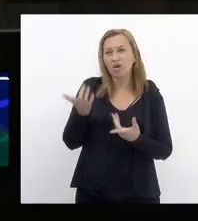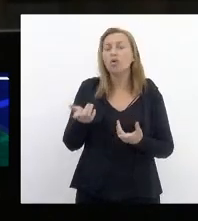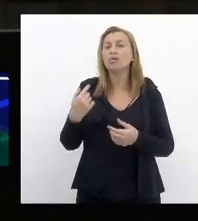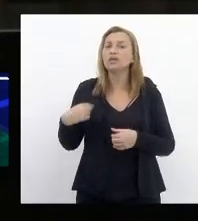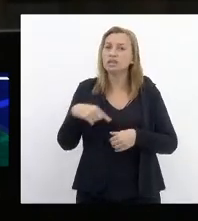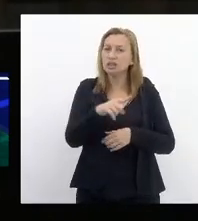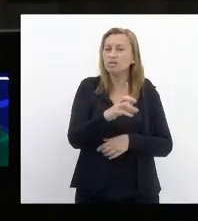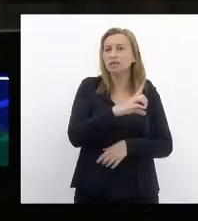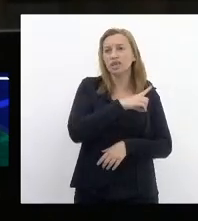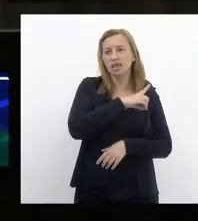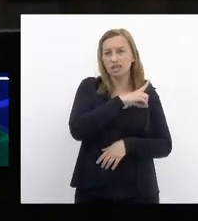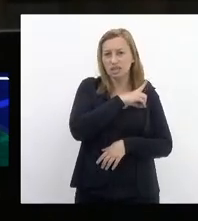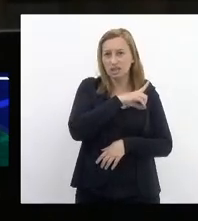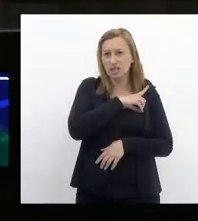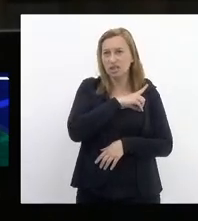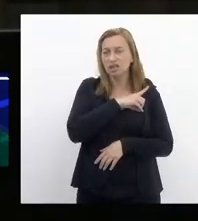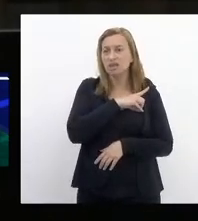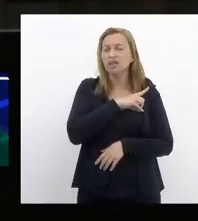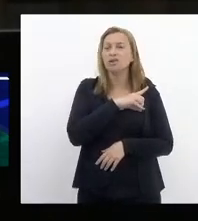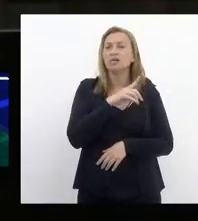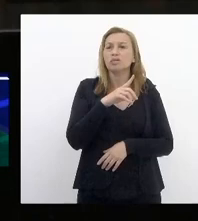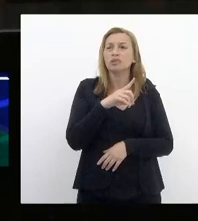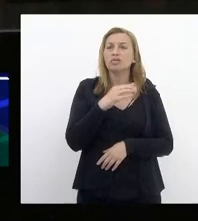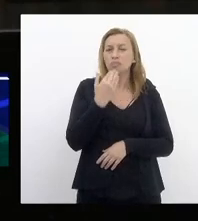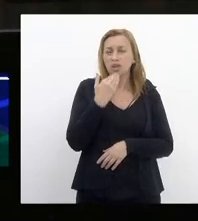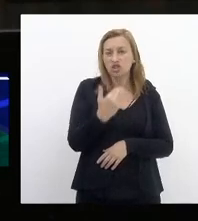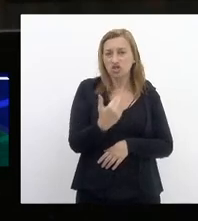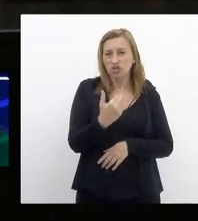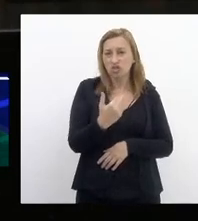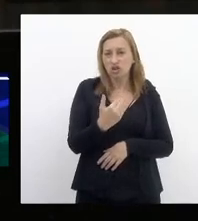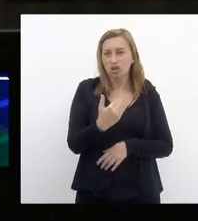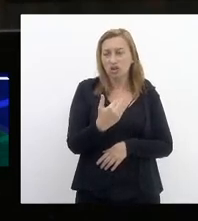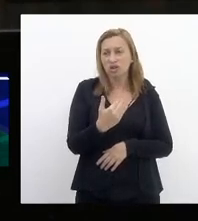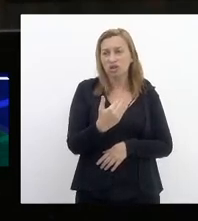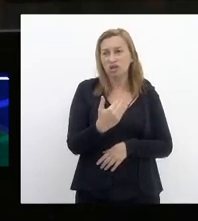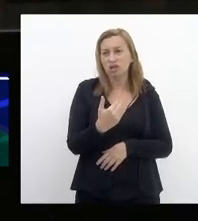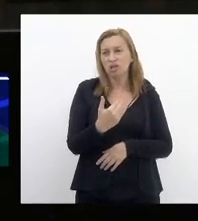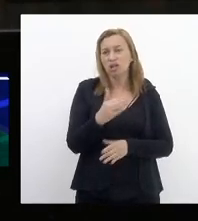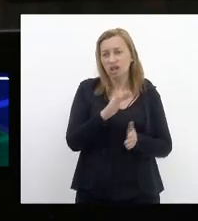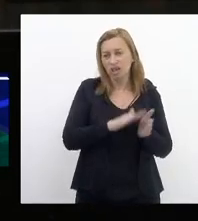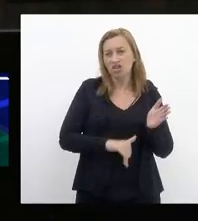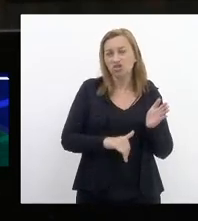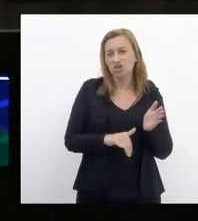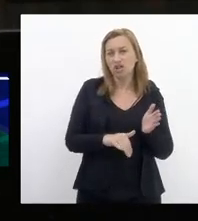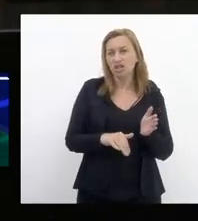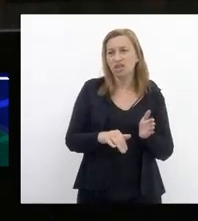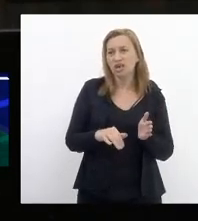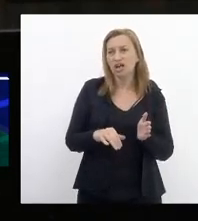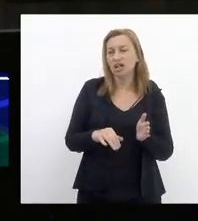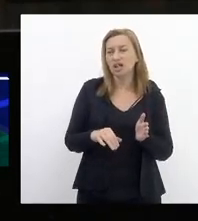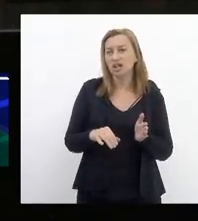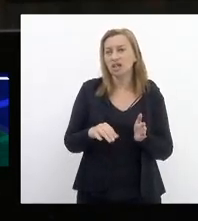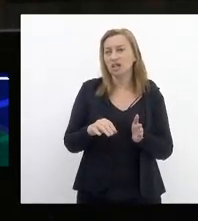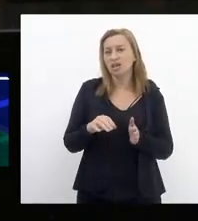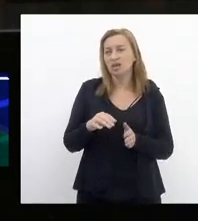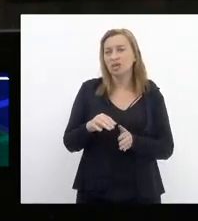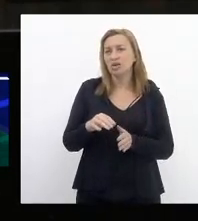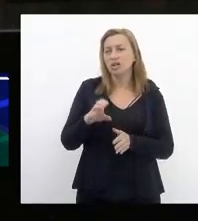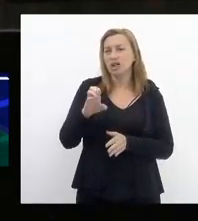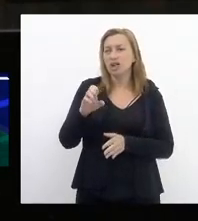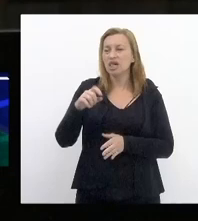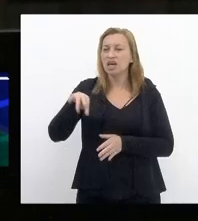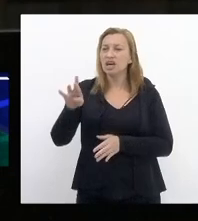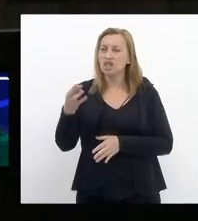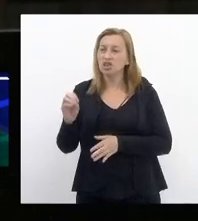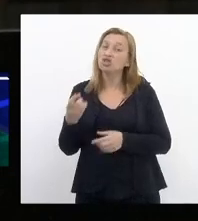compareciam à delegacia para fazer, então, um pedido de o que elas denominavam a retirada da queixa. Naquele momento,